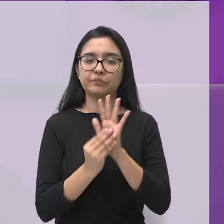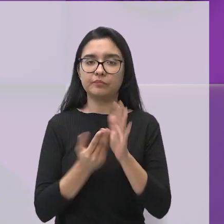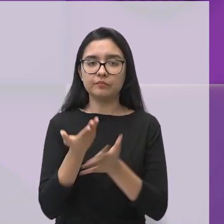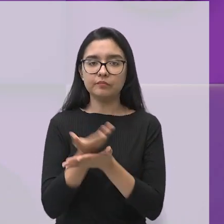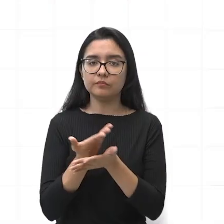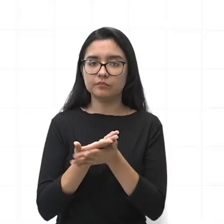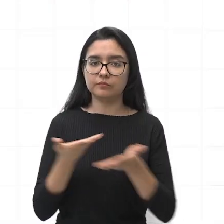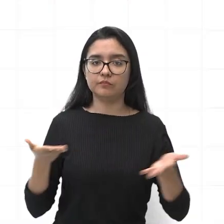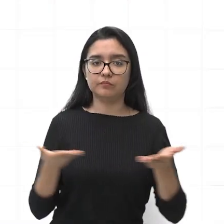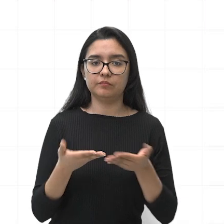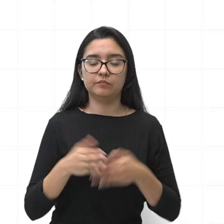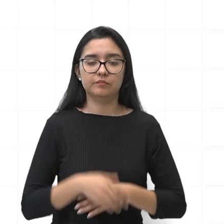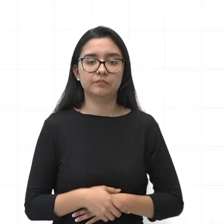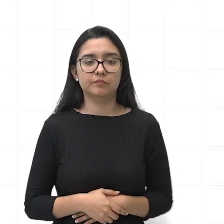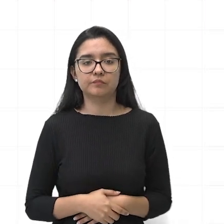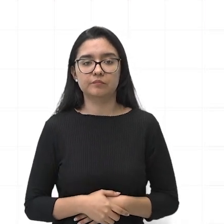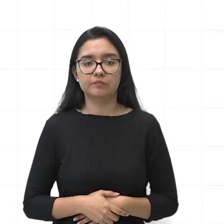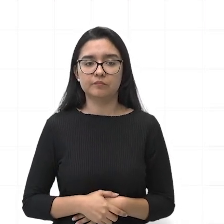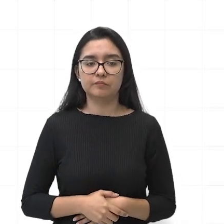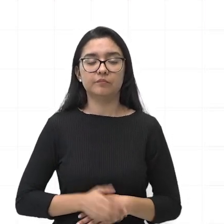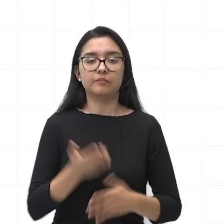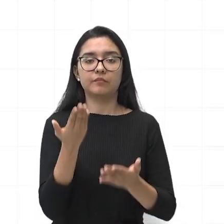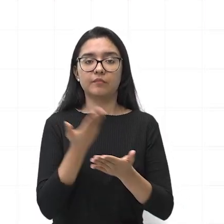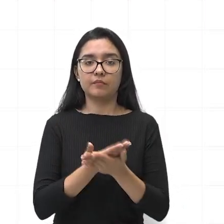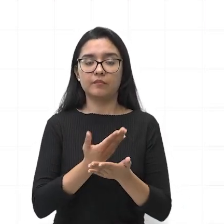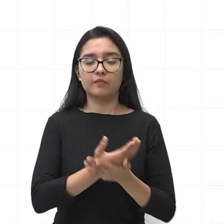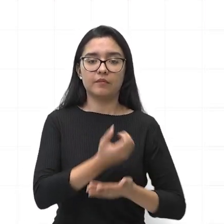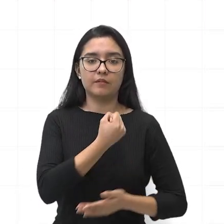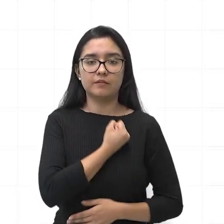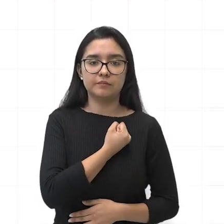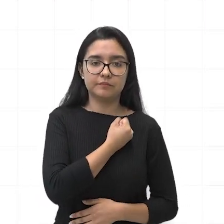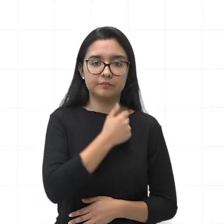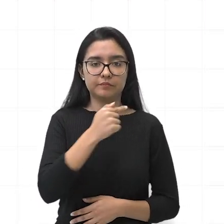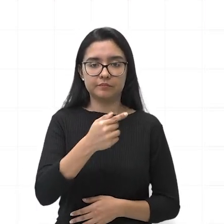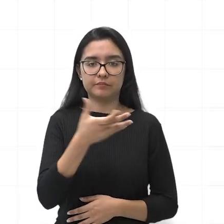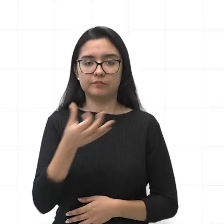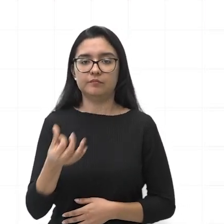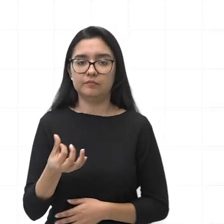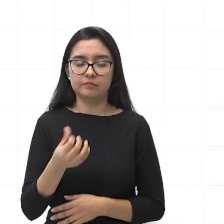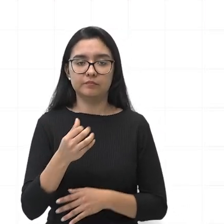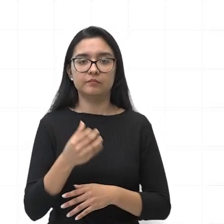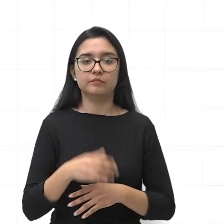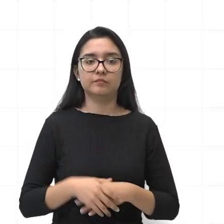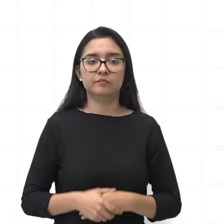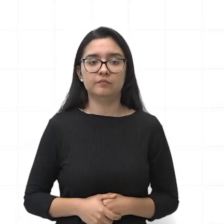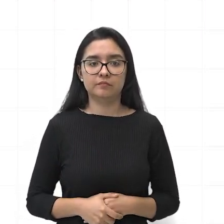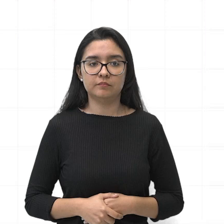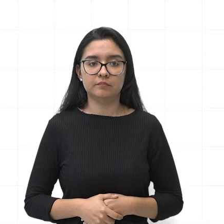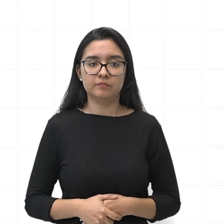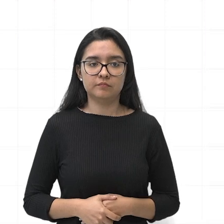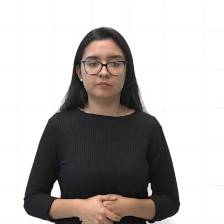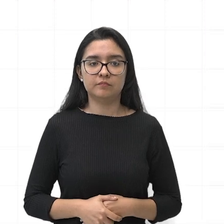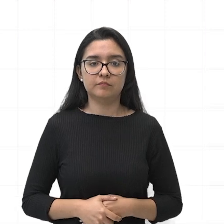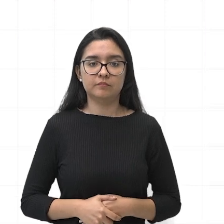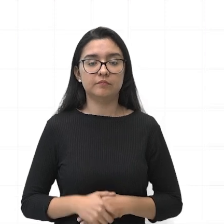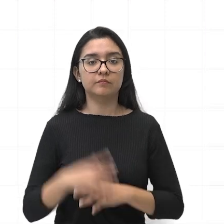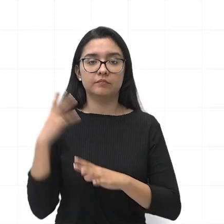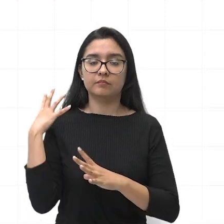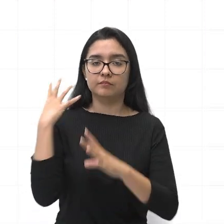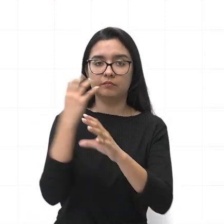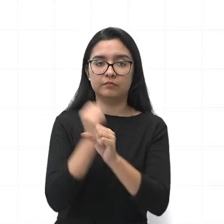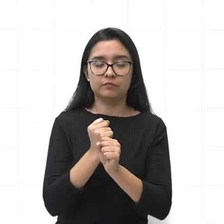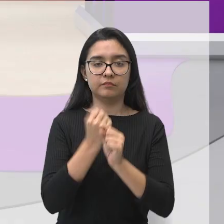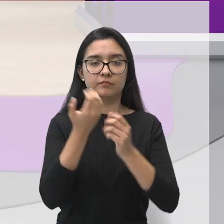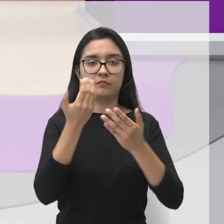para a nossa aula de hoje. A aula de número 76 traz como objeto de conhecimento, revisão